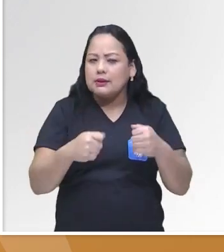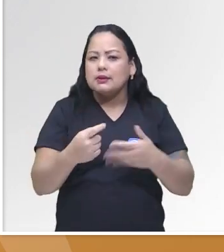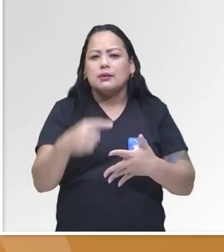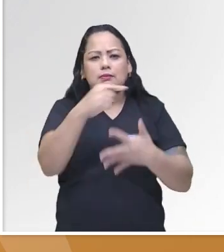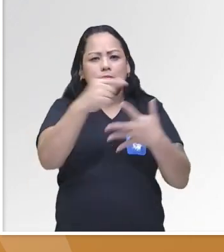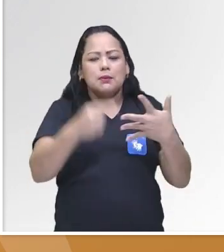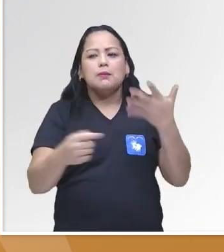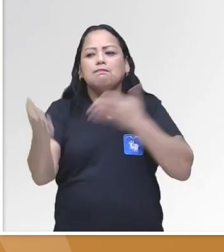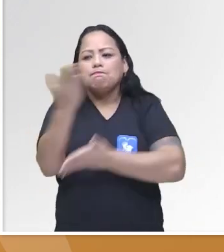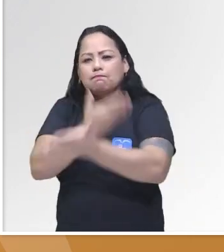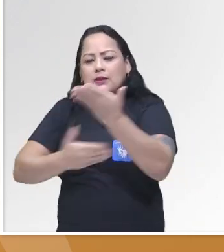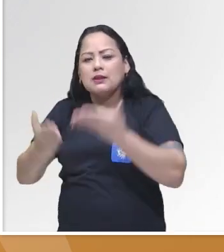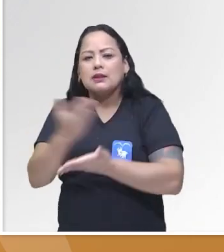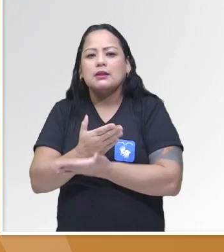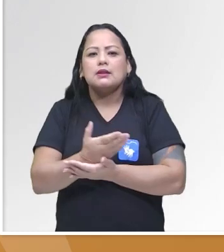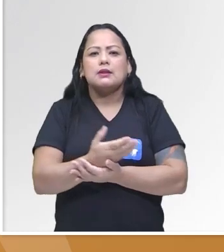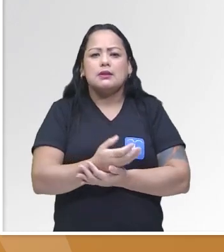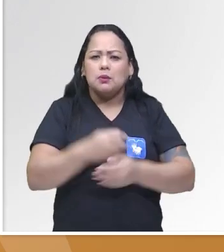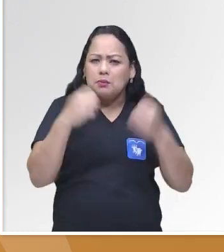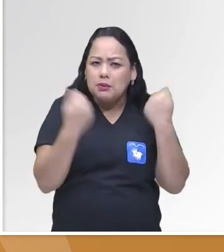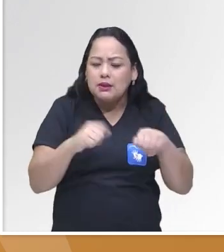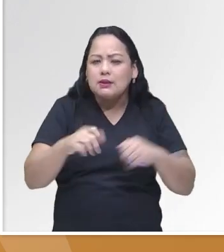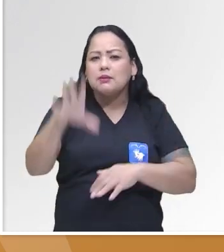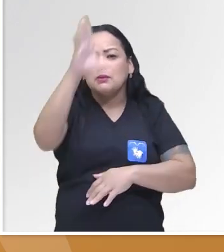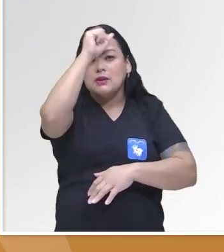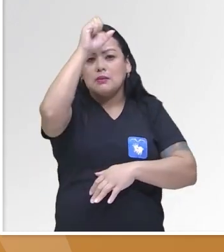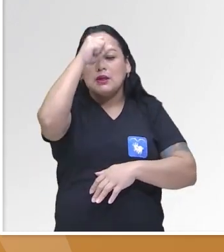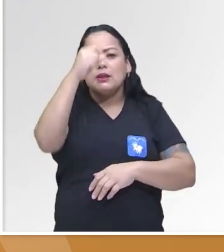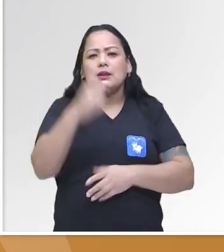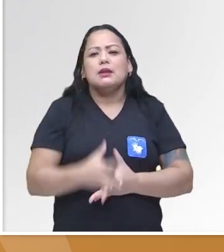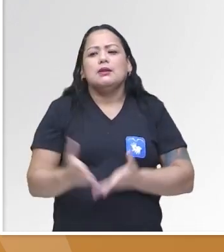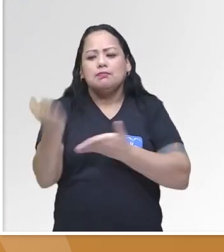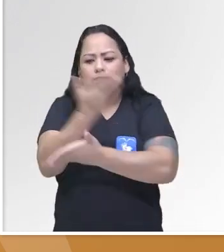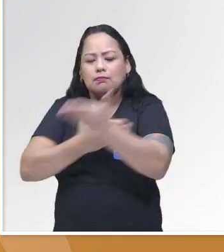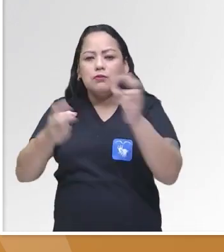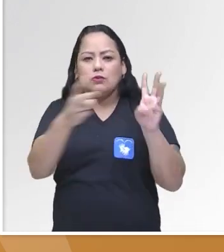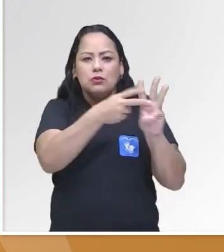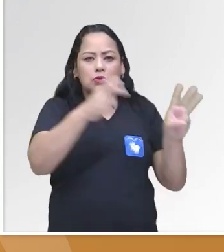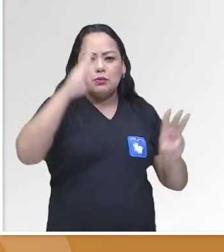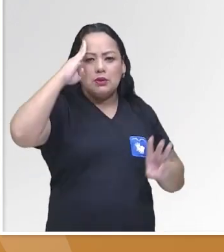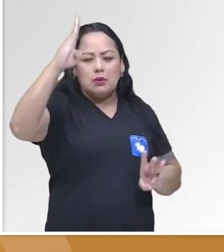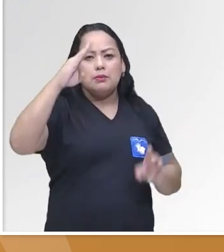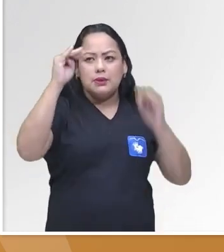dessa relação. Temos muito que aprender com os indígenas, principalmente no que diz